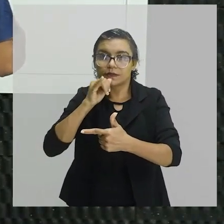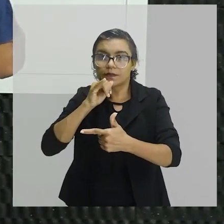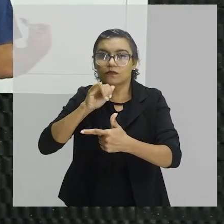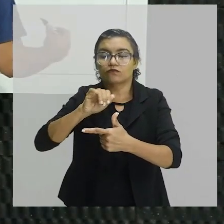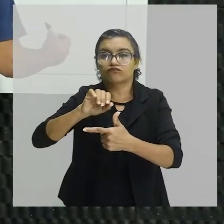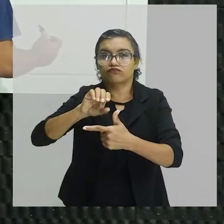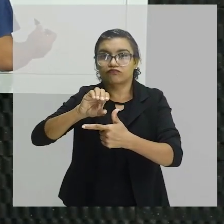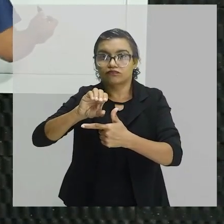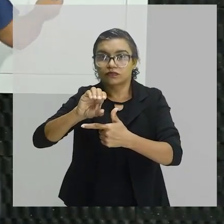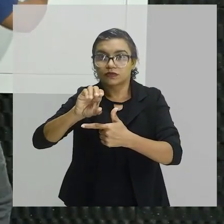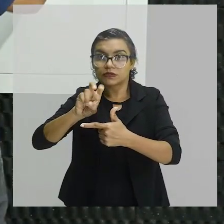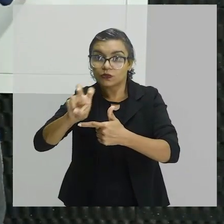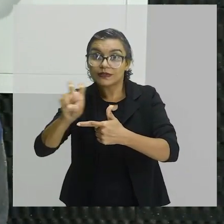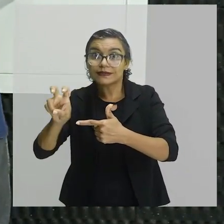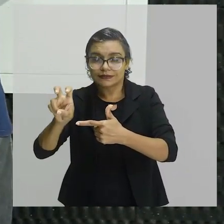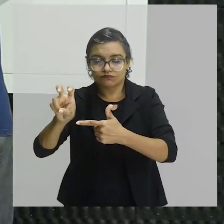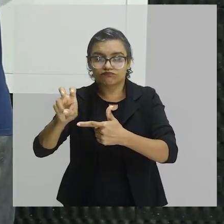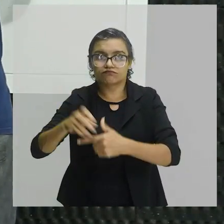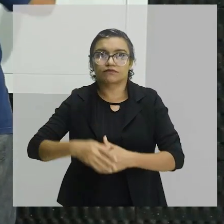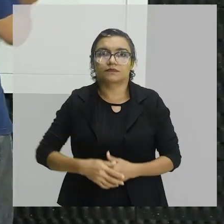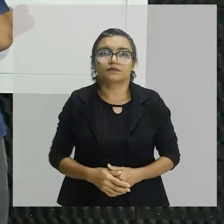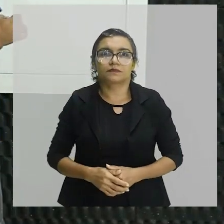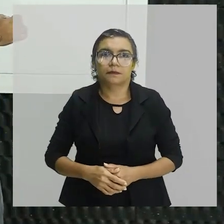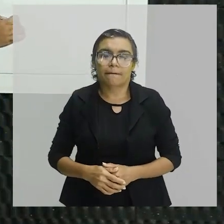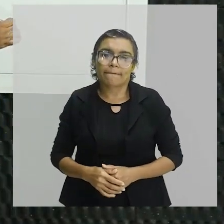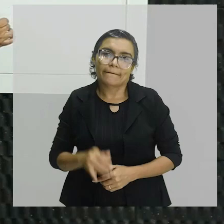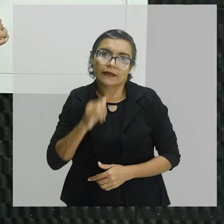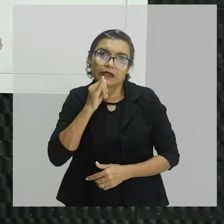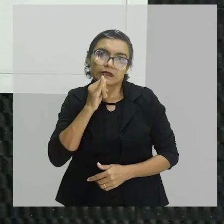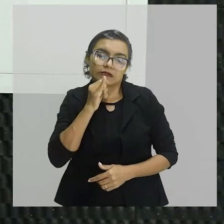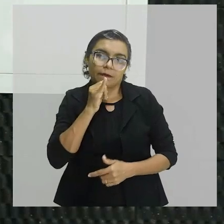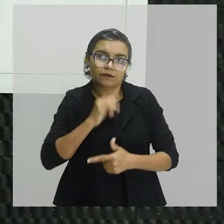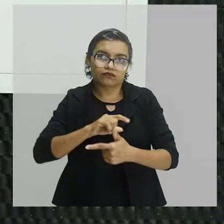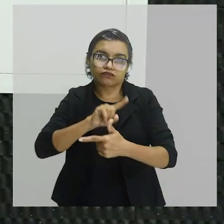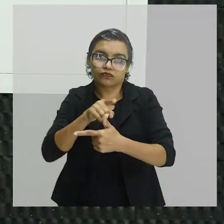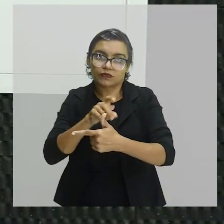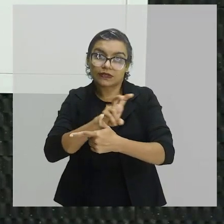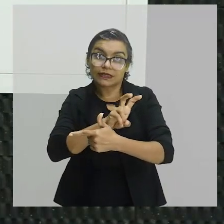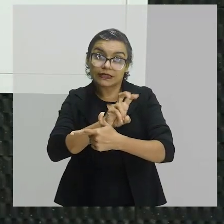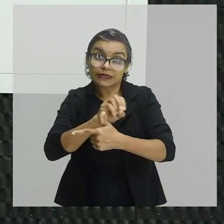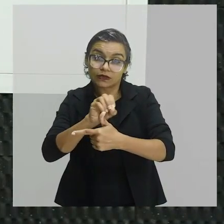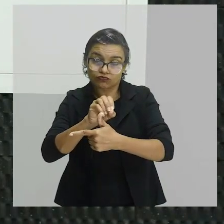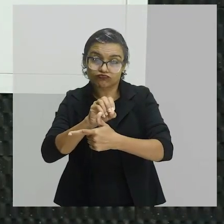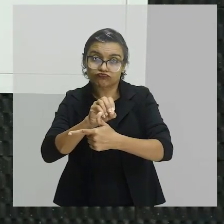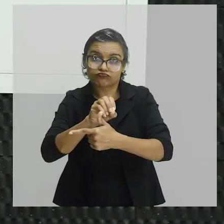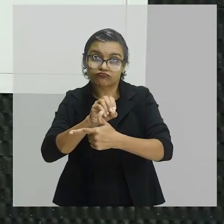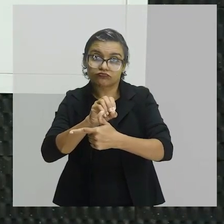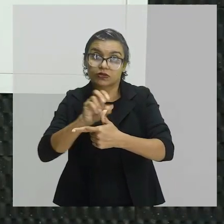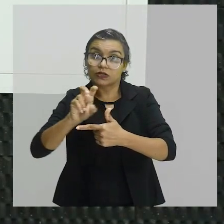igual a quanto? Ó? Se eu pegar 500 dividido por 55, isso vai